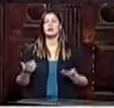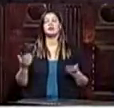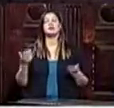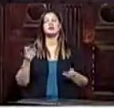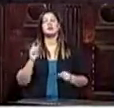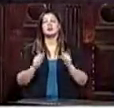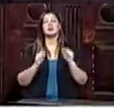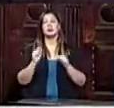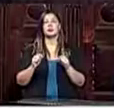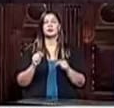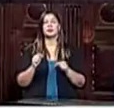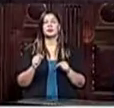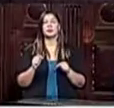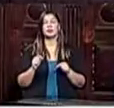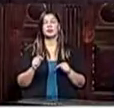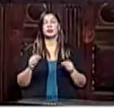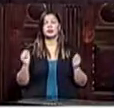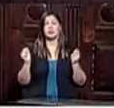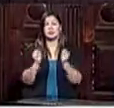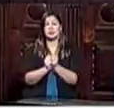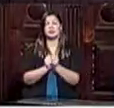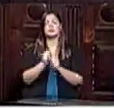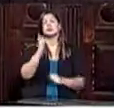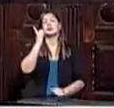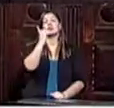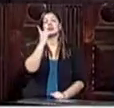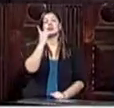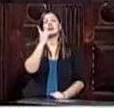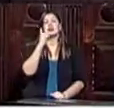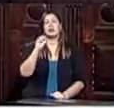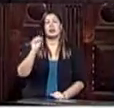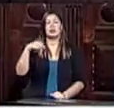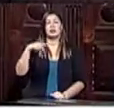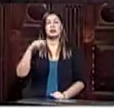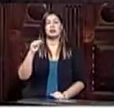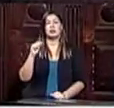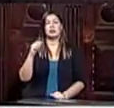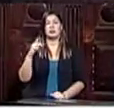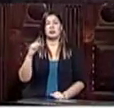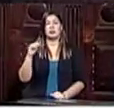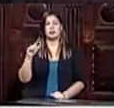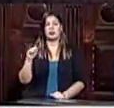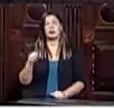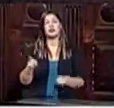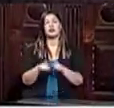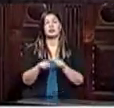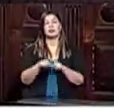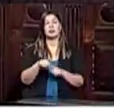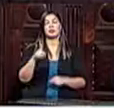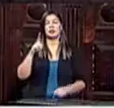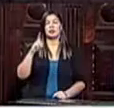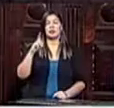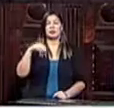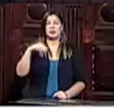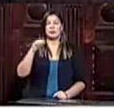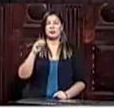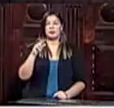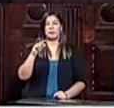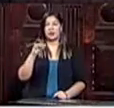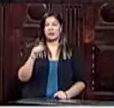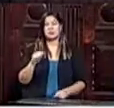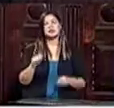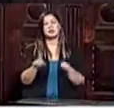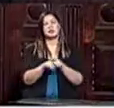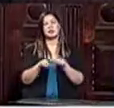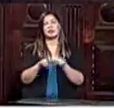hoje, junto com a deputada Ana Paula Rechuan, Márcia Giovanni, deputado